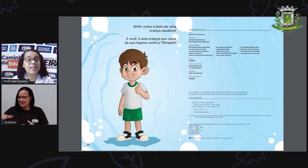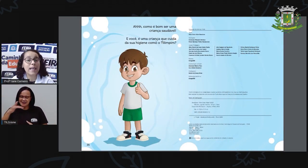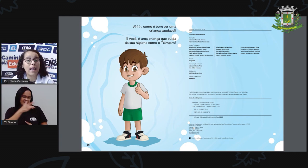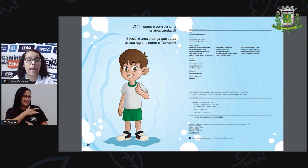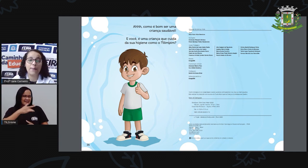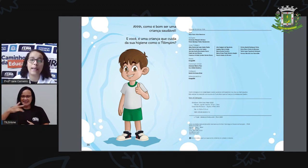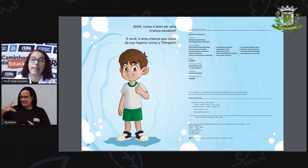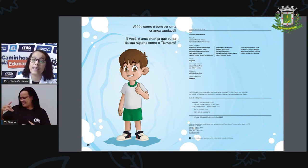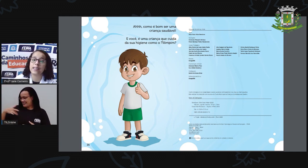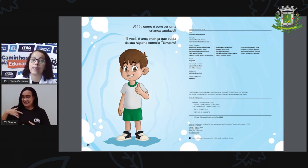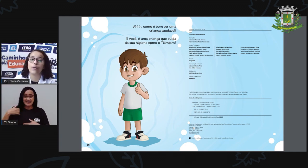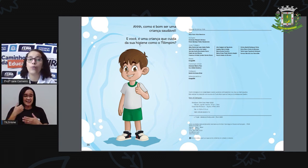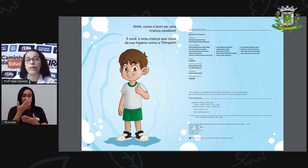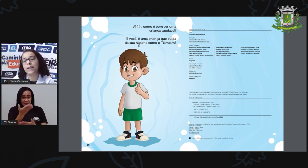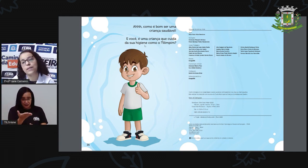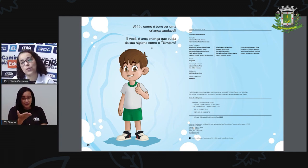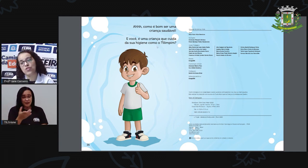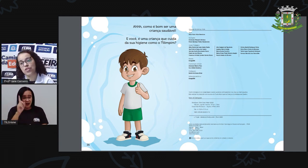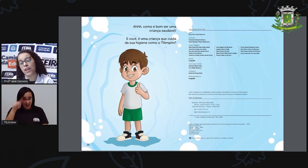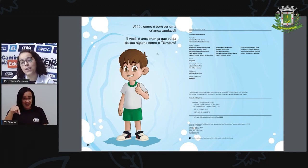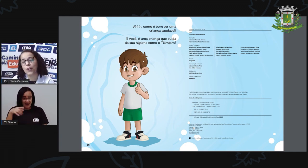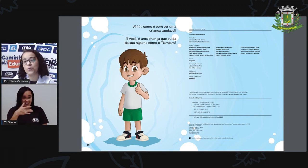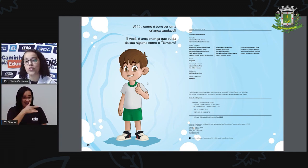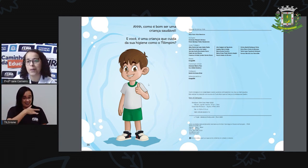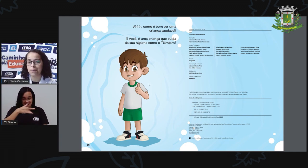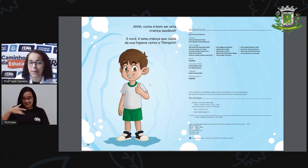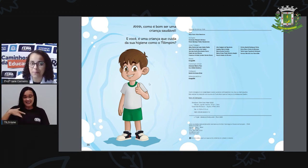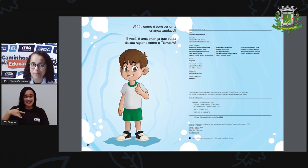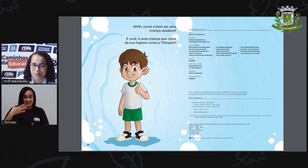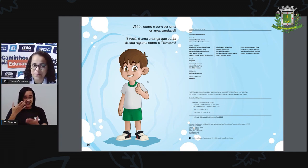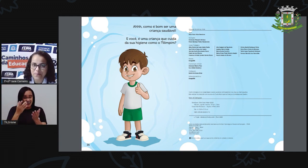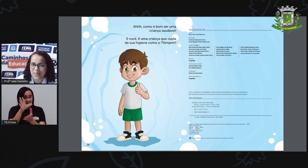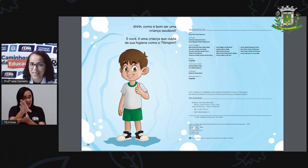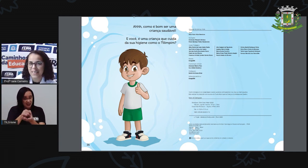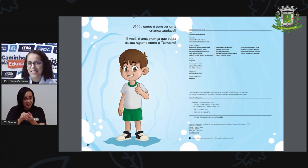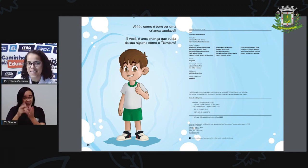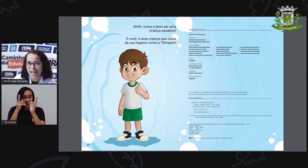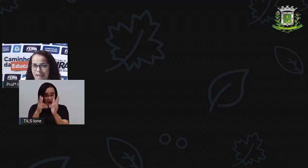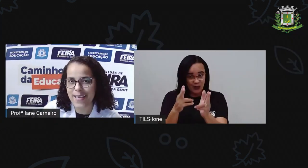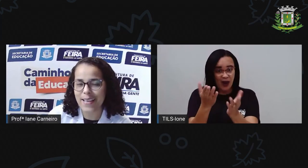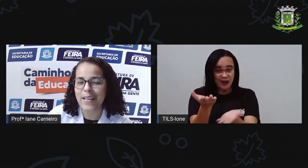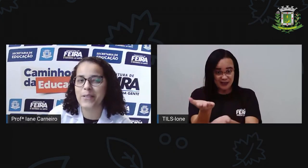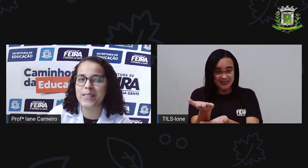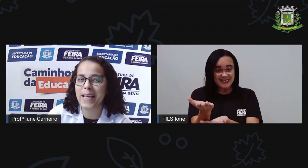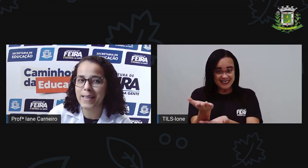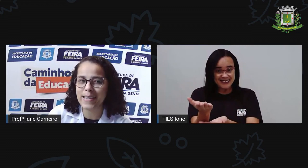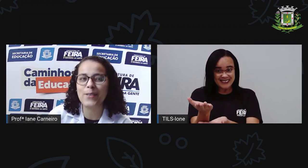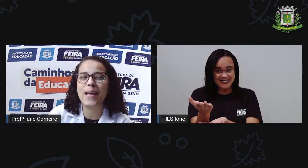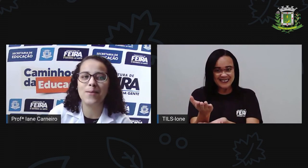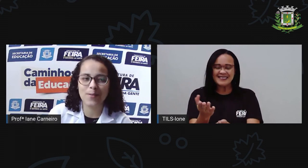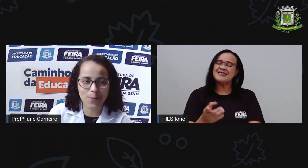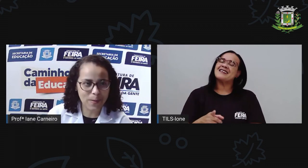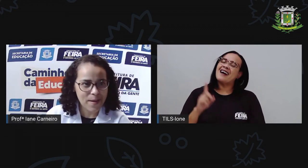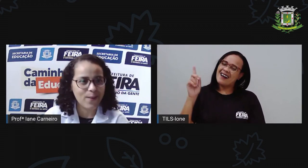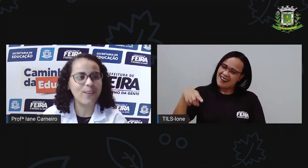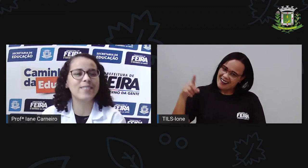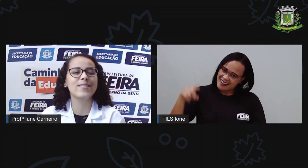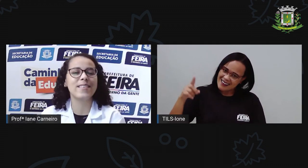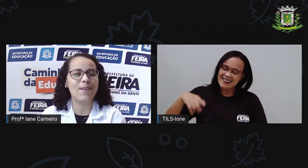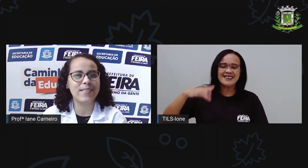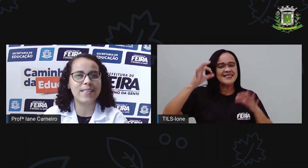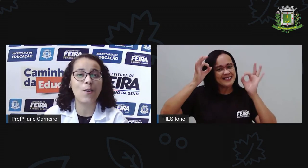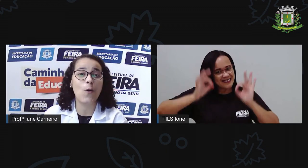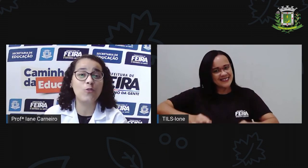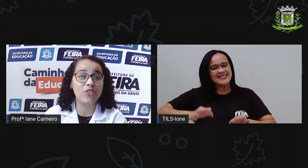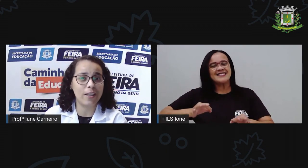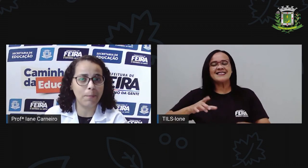E você é uma criança que cuida da sua higiene como Tchilimpim? E aí, eu tenho certeza que os alunos do primeiro ano